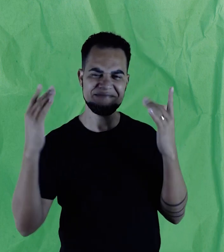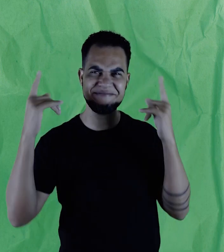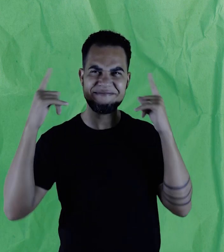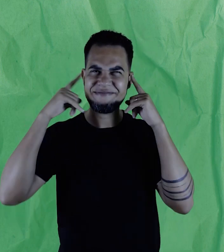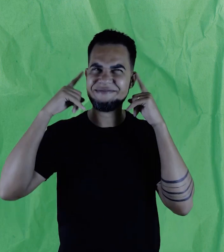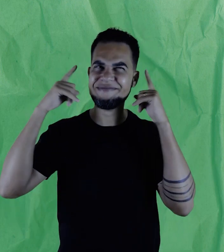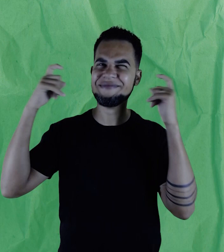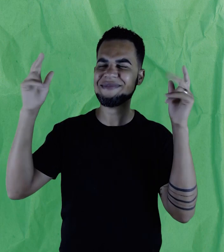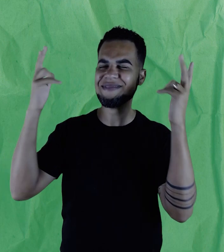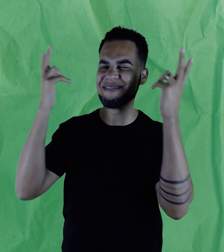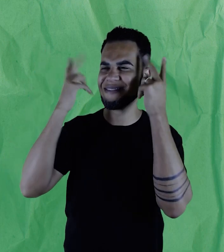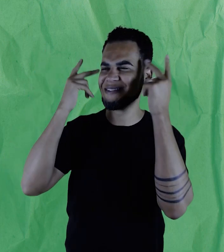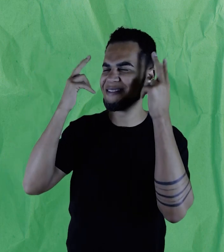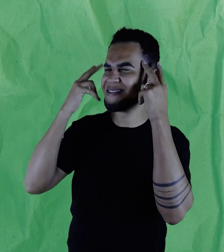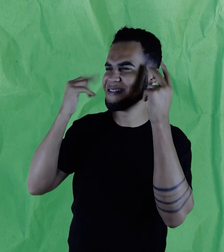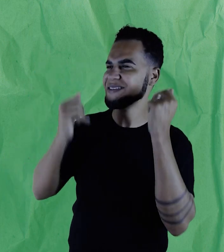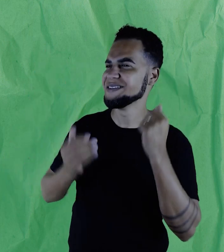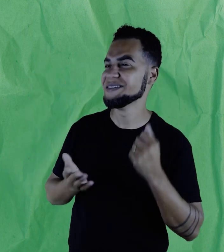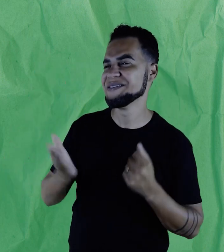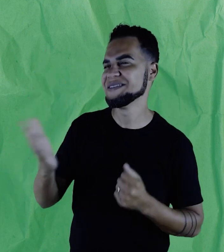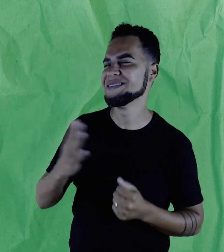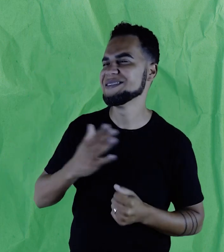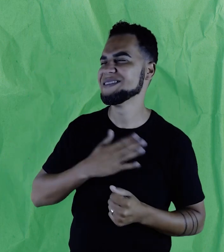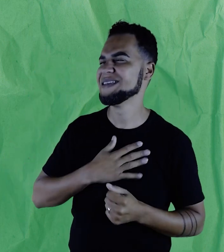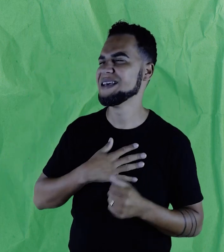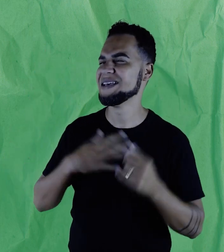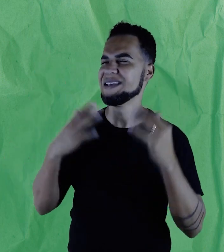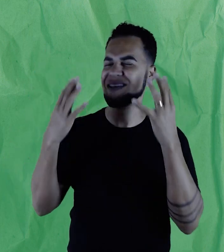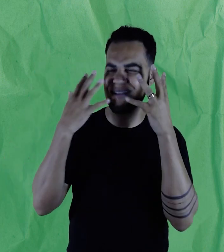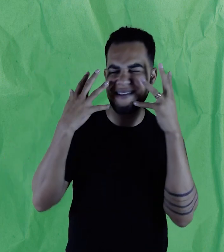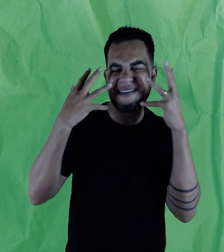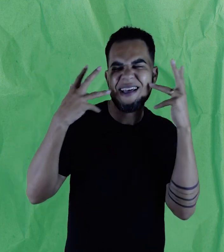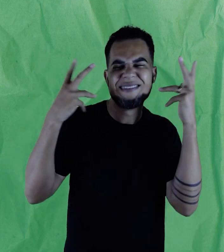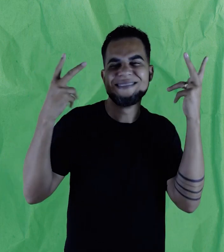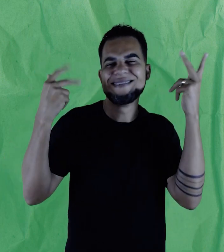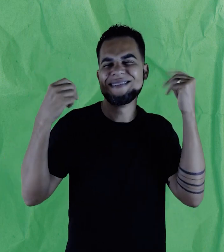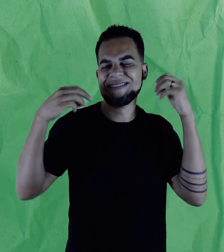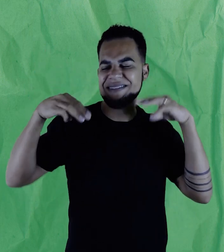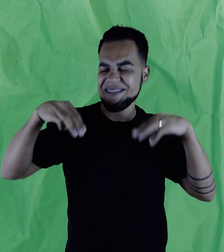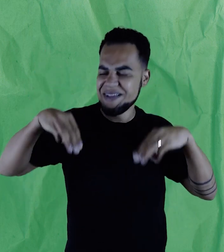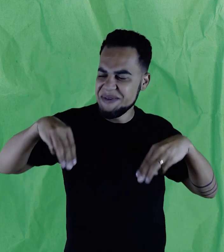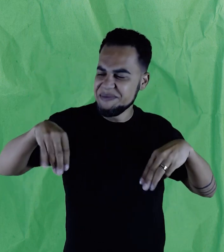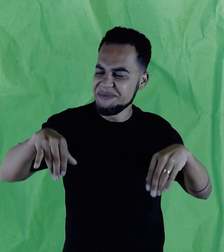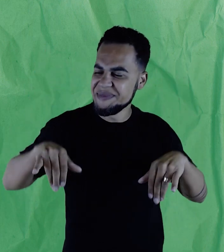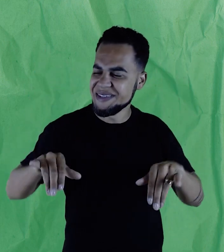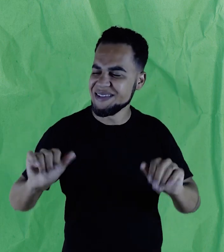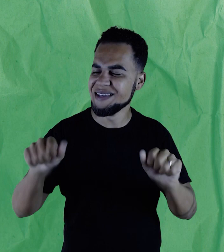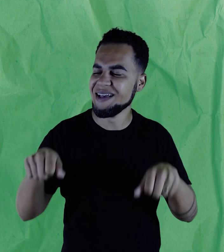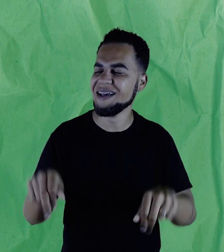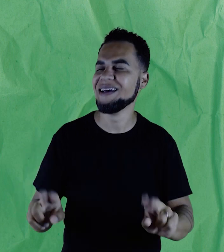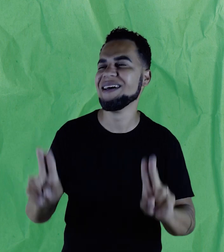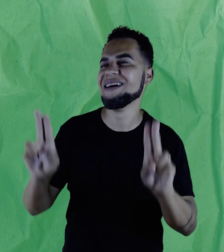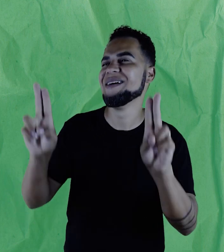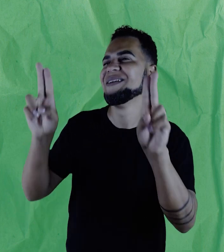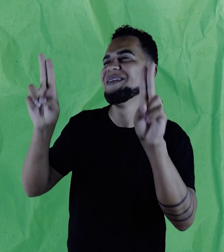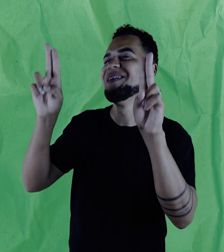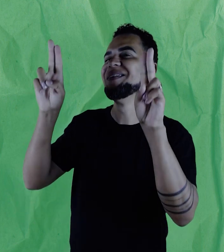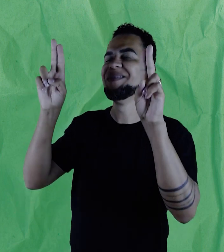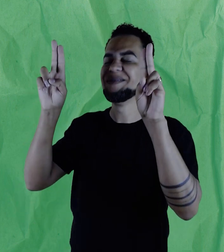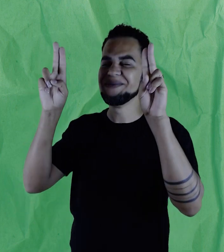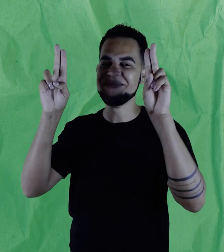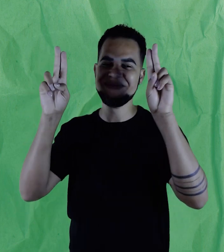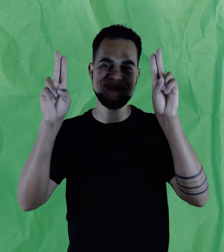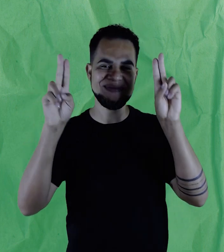é natural. Você é minha gatinha, miau, miau,